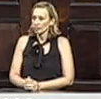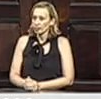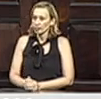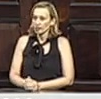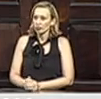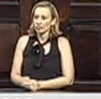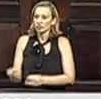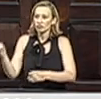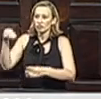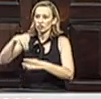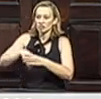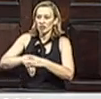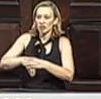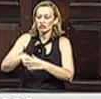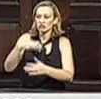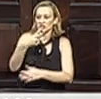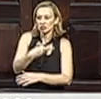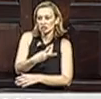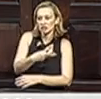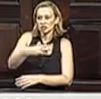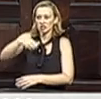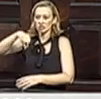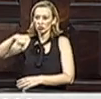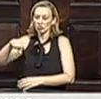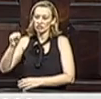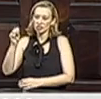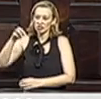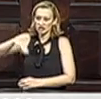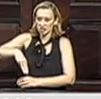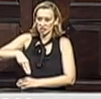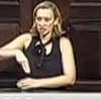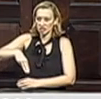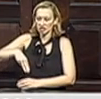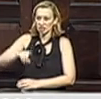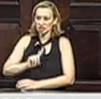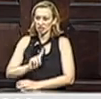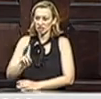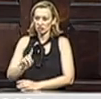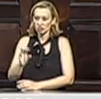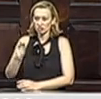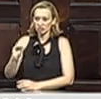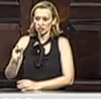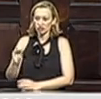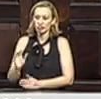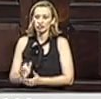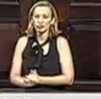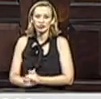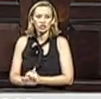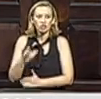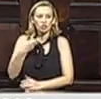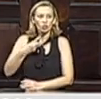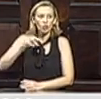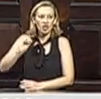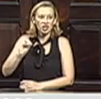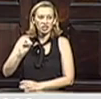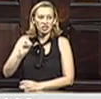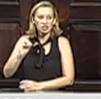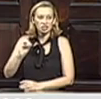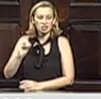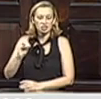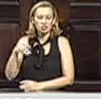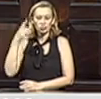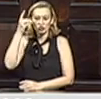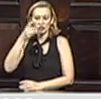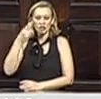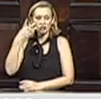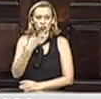Votaram 39 senhores deputados, 39 sim. 40 senhores deputados, 40 sim. Deputado Márcio Pacheco